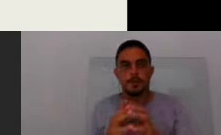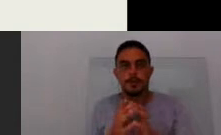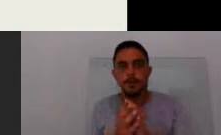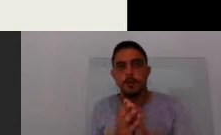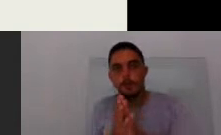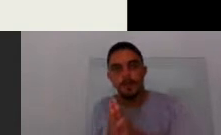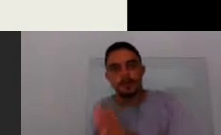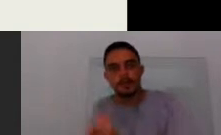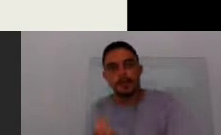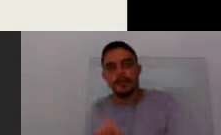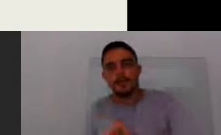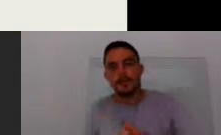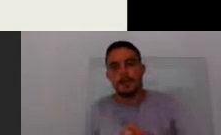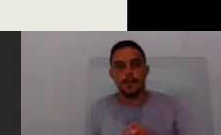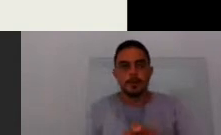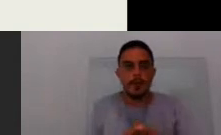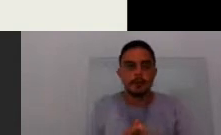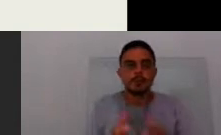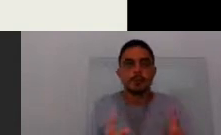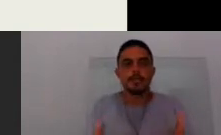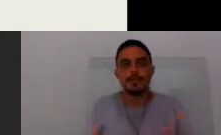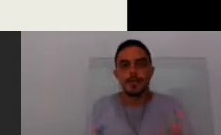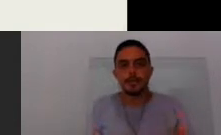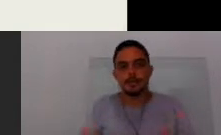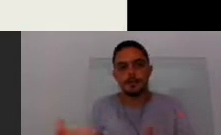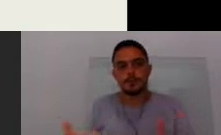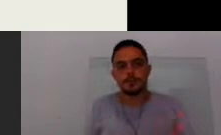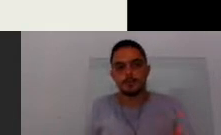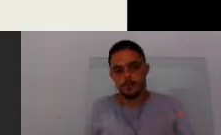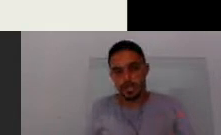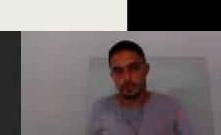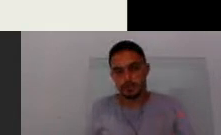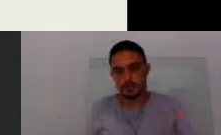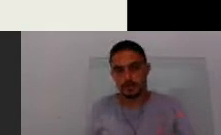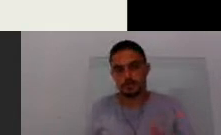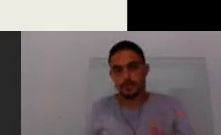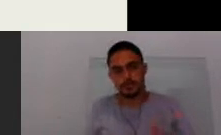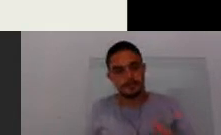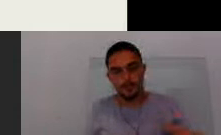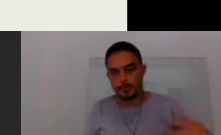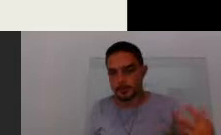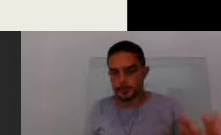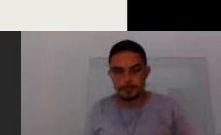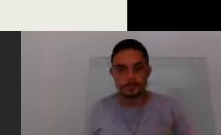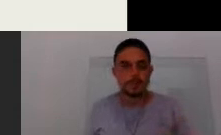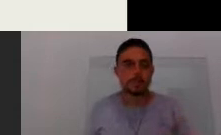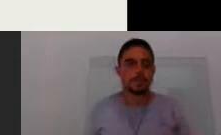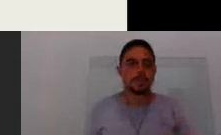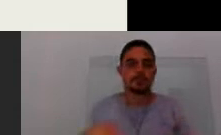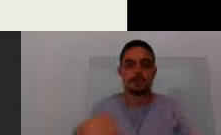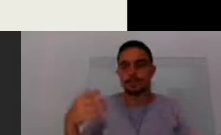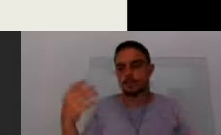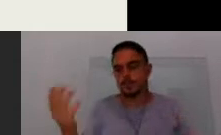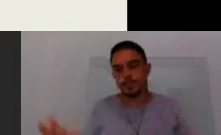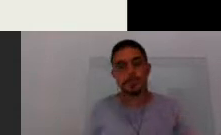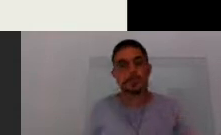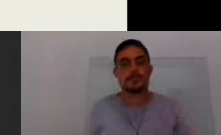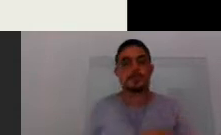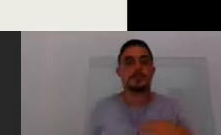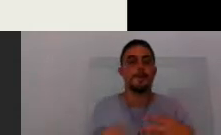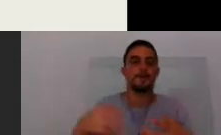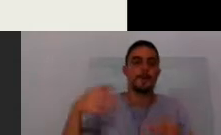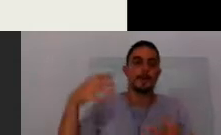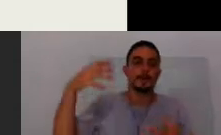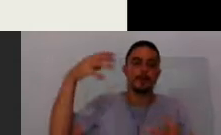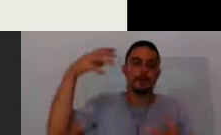menos isso para poder compreender como é que funciona esse mecanismo de infiltração de água no solo. A gente vai falar um pouquinho sobre zonas de saturação, zonas